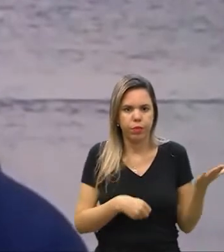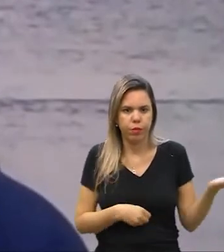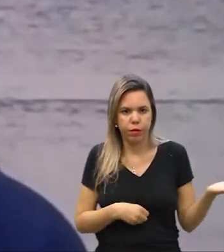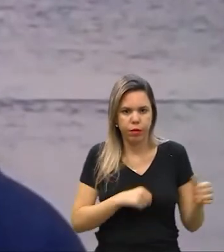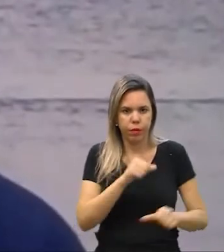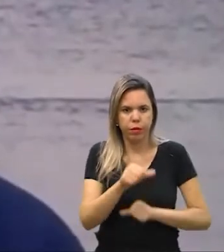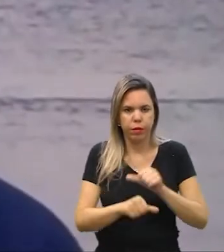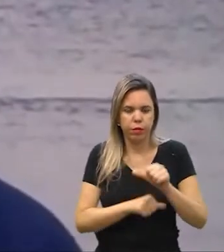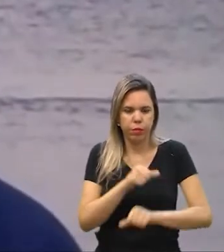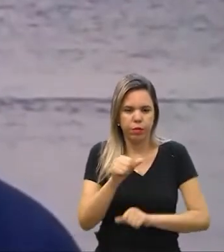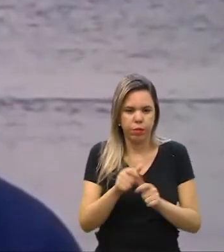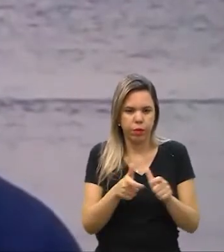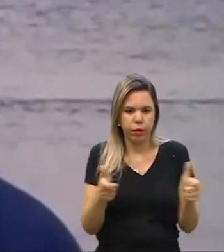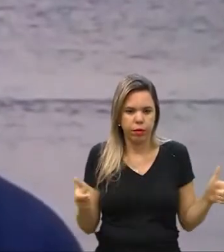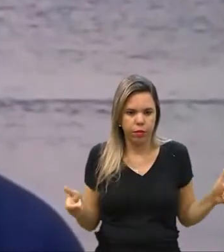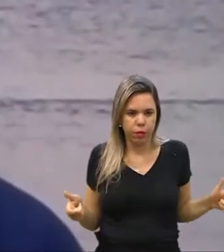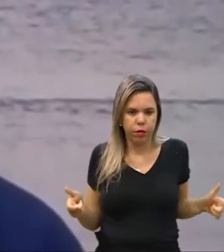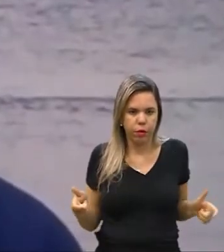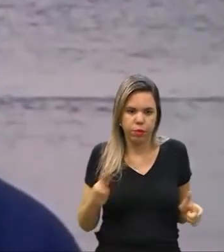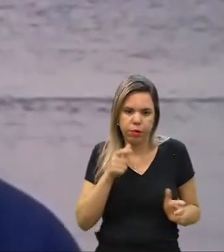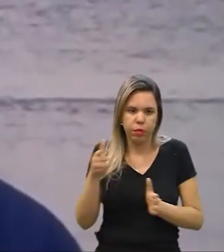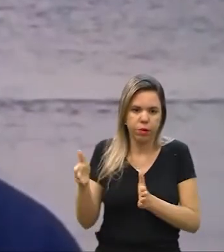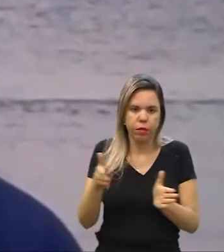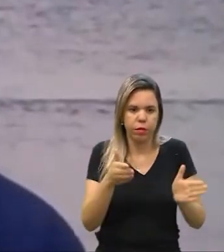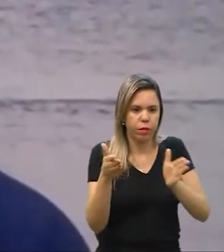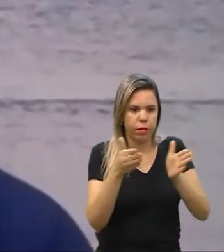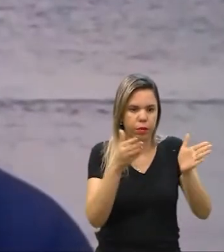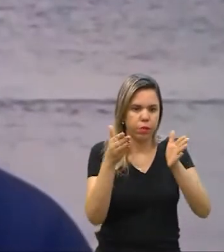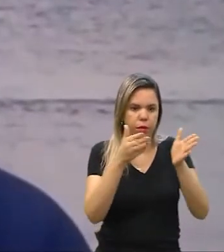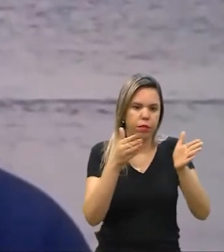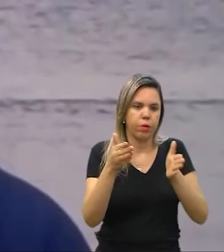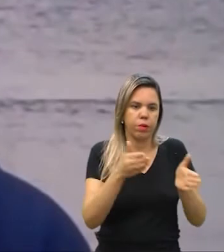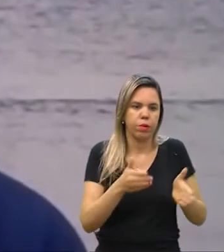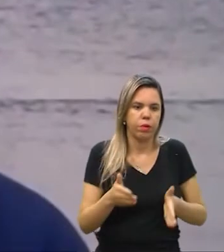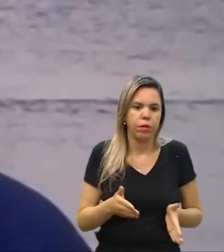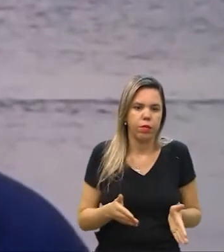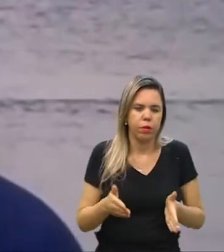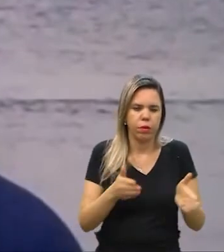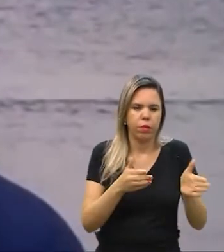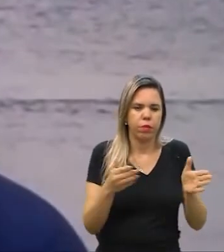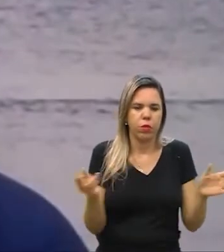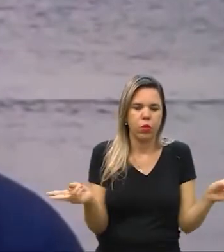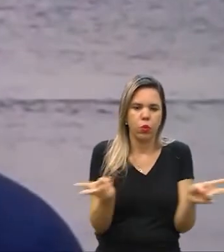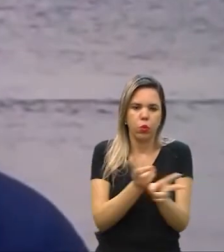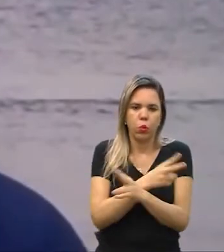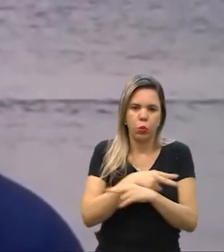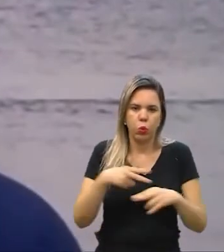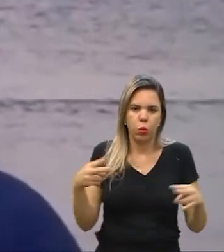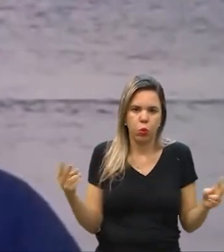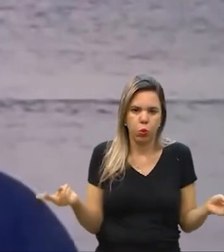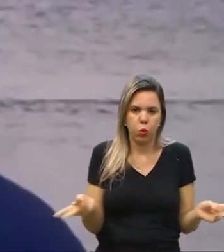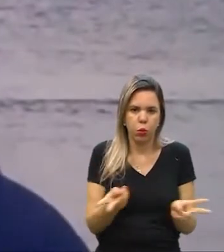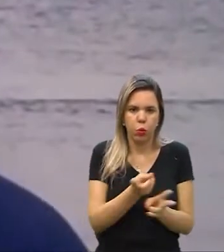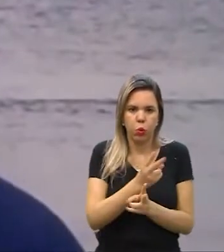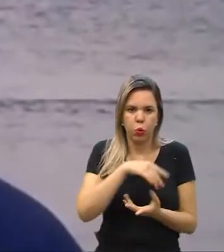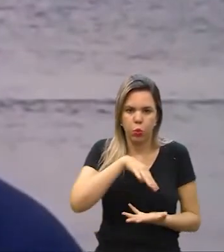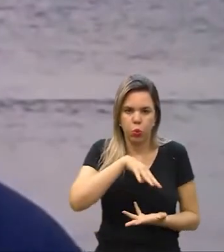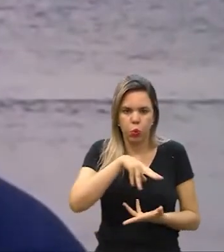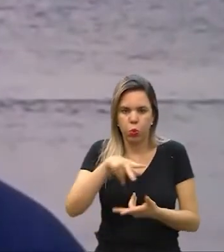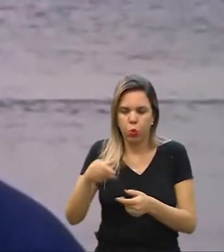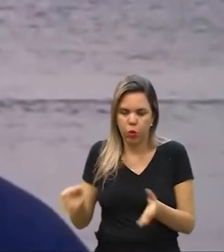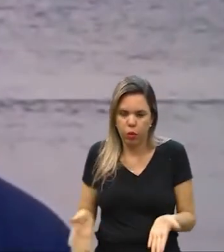uma mudança muito grande nas correntes marinhas, nos ventos, né, atmosféricos, que